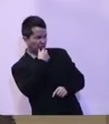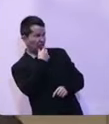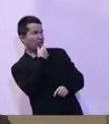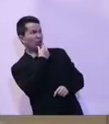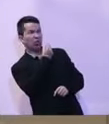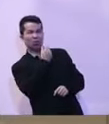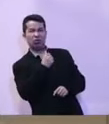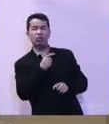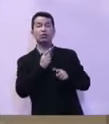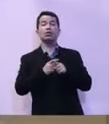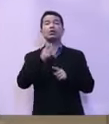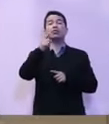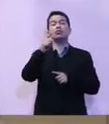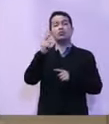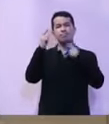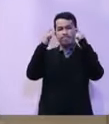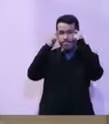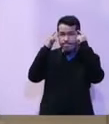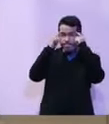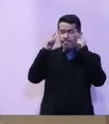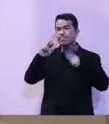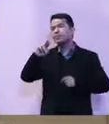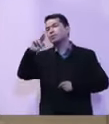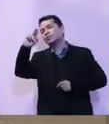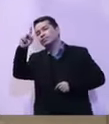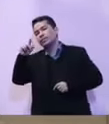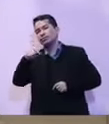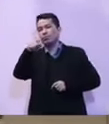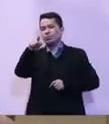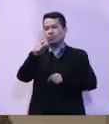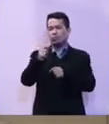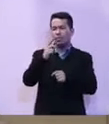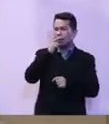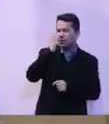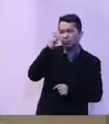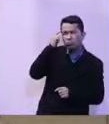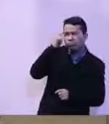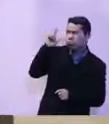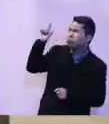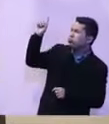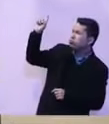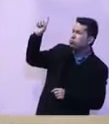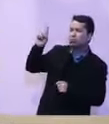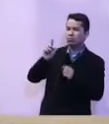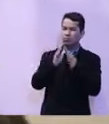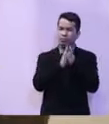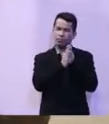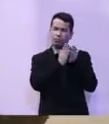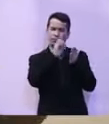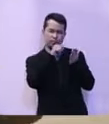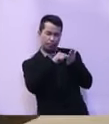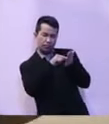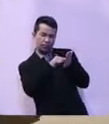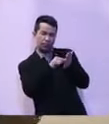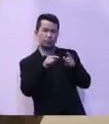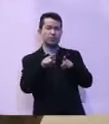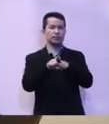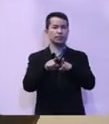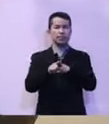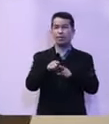vai ter valores diferentes, valores que procedem de Deus e da sua palavra. Então, 4